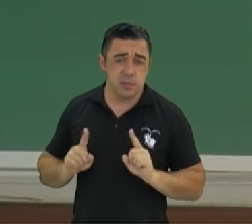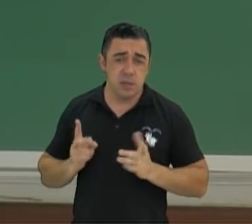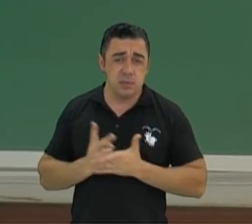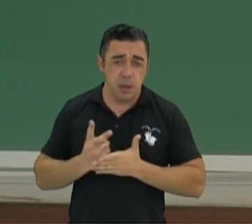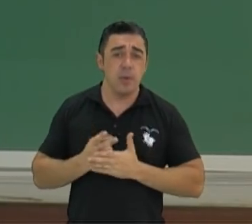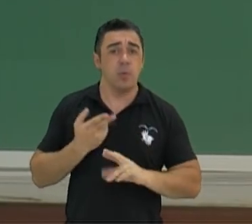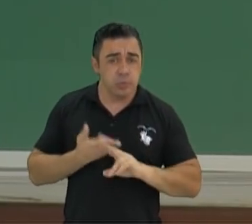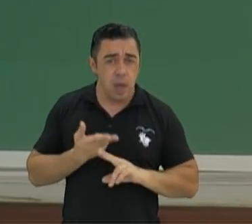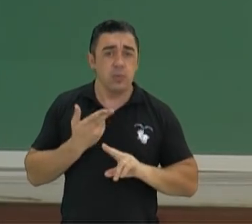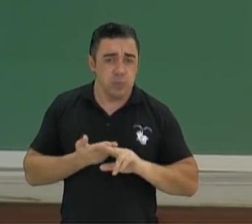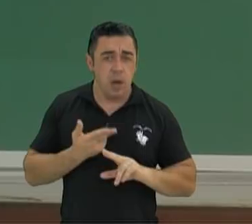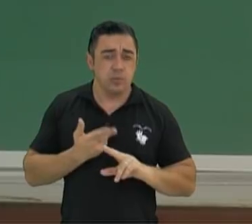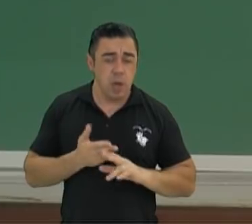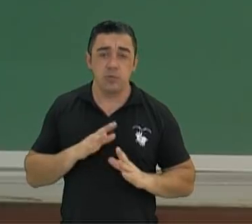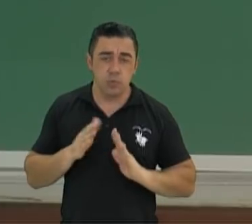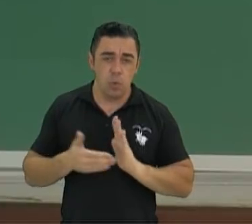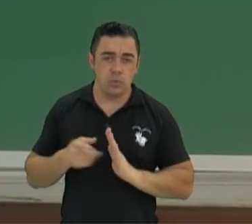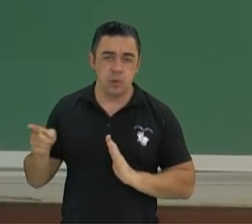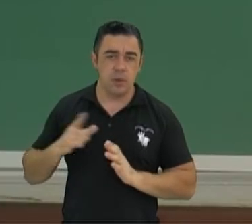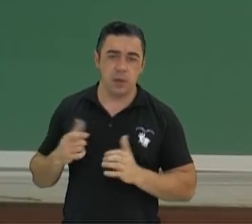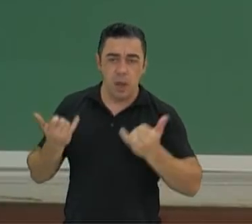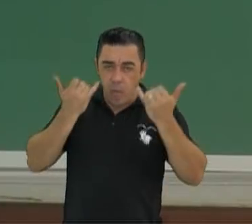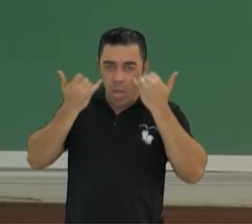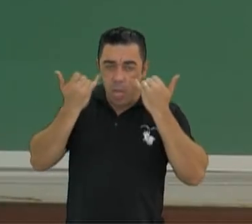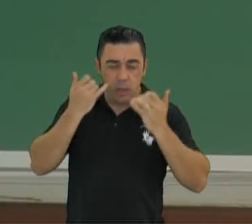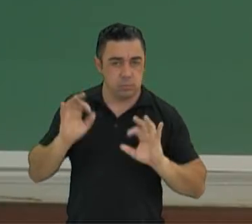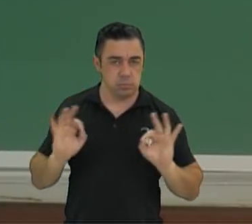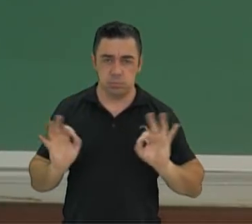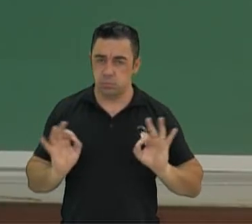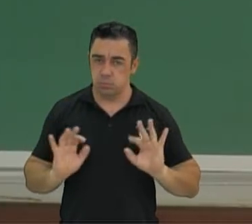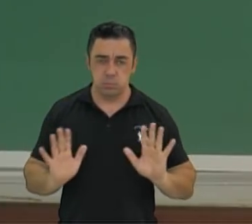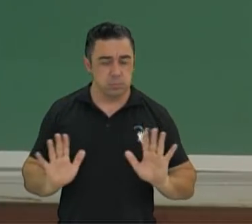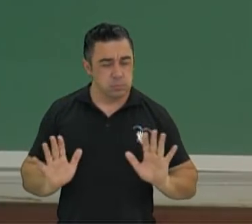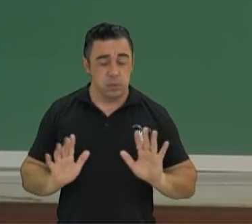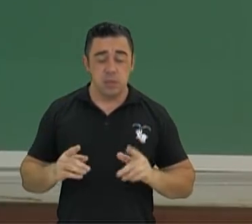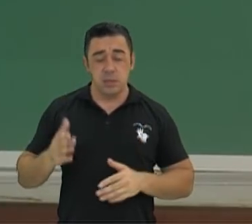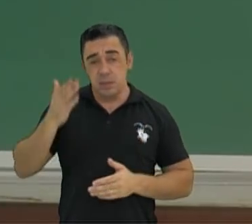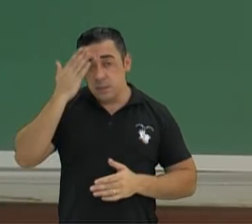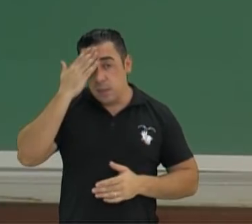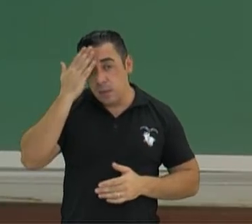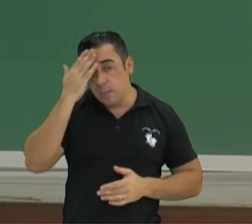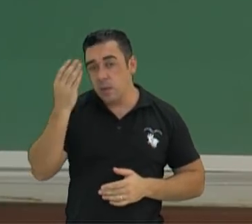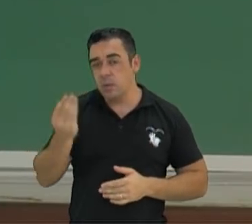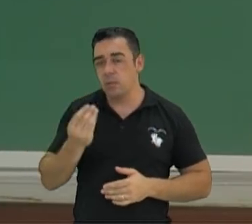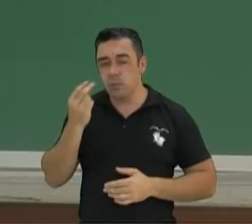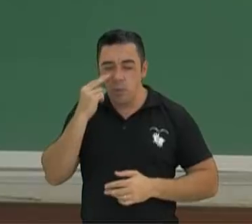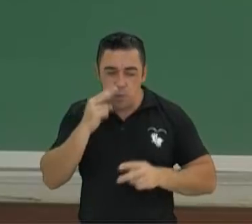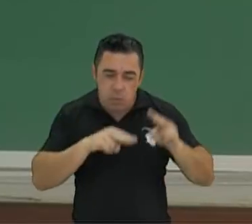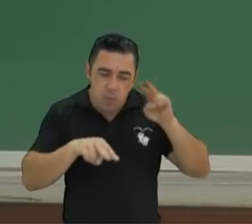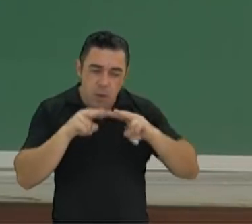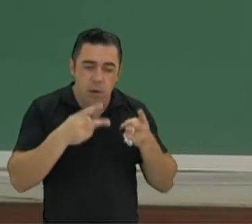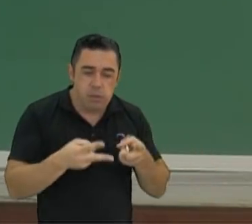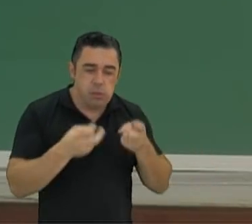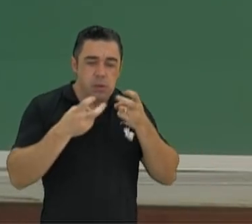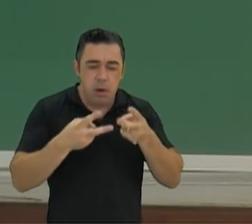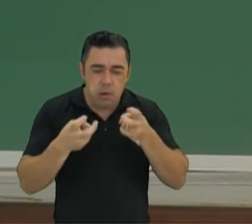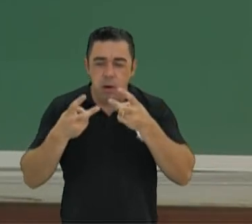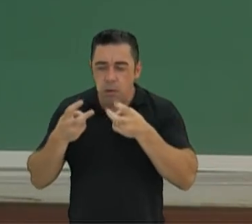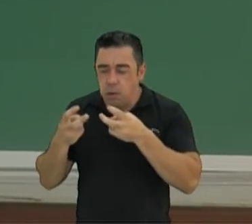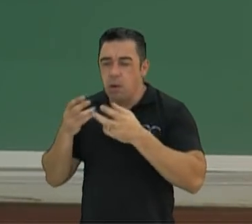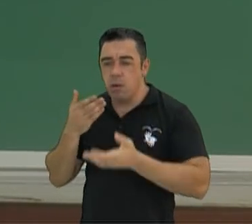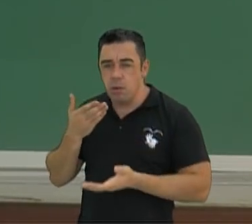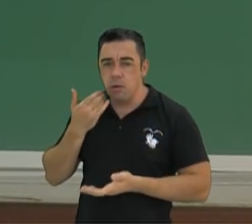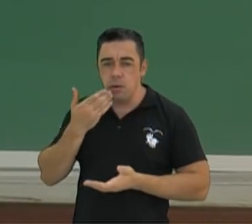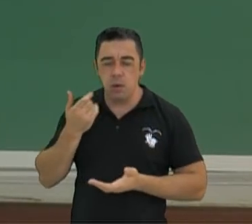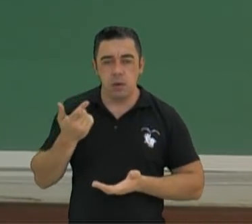precisa usar todos os dados que estão no enunciado, todas as medidas. Você tem que saber olhar e perceber, opa, metade